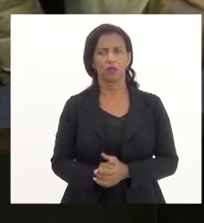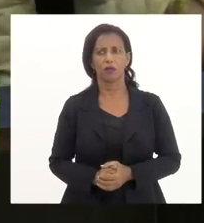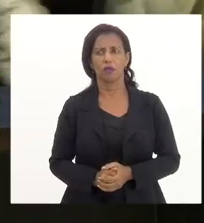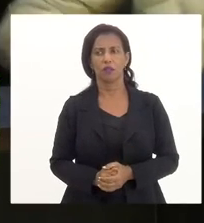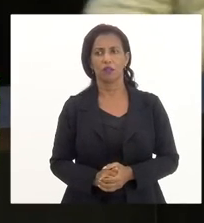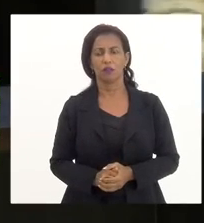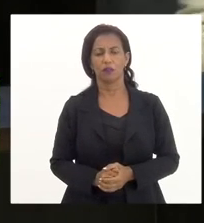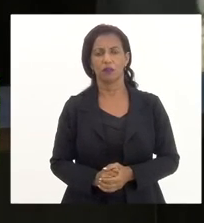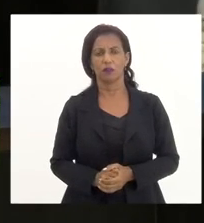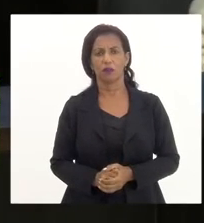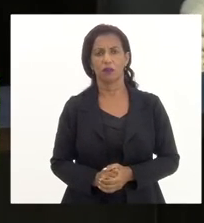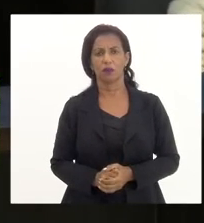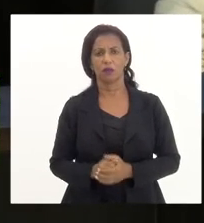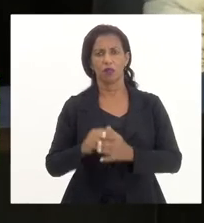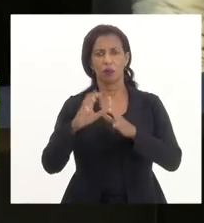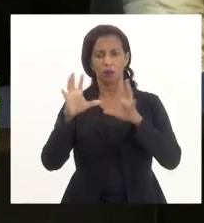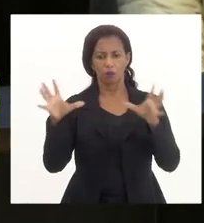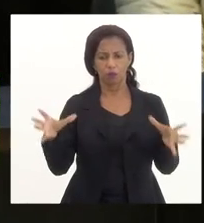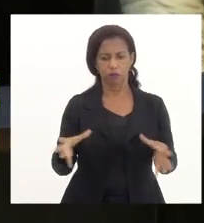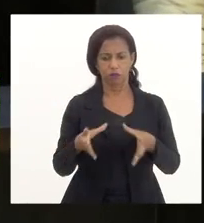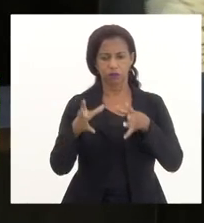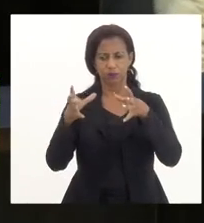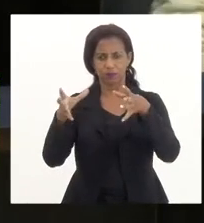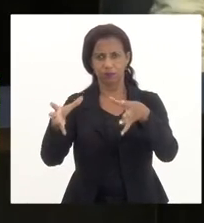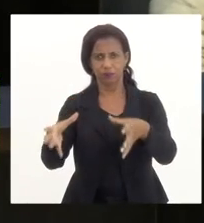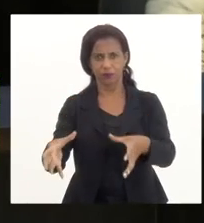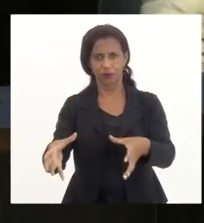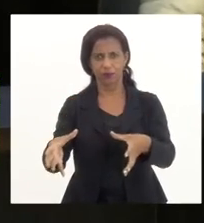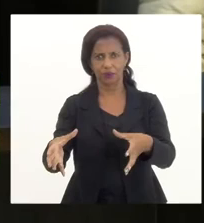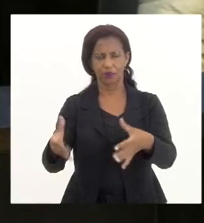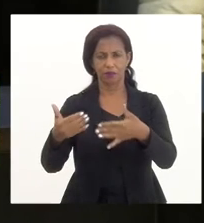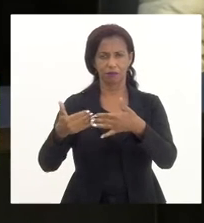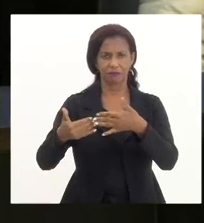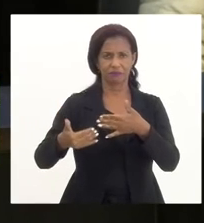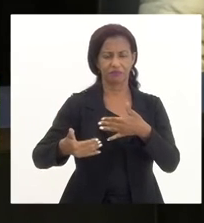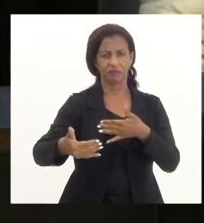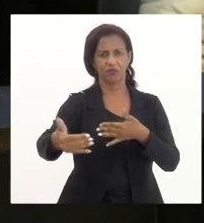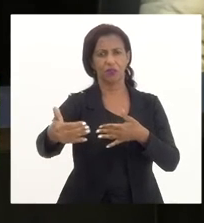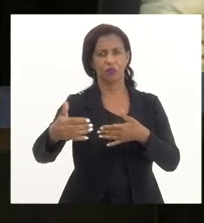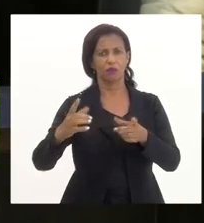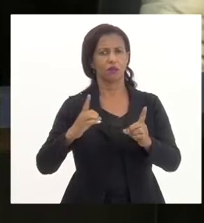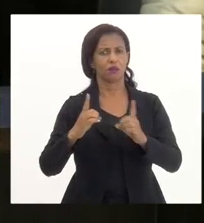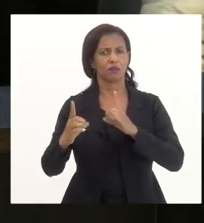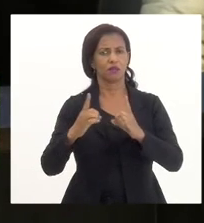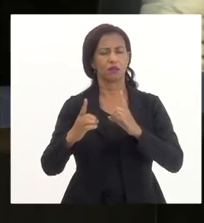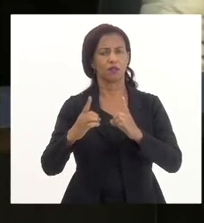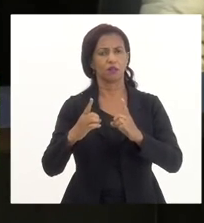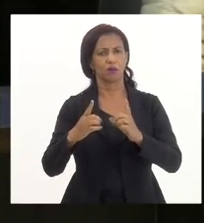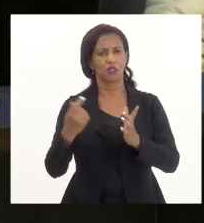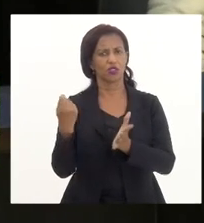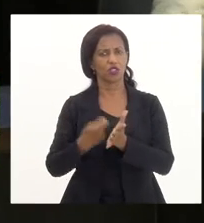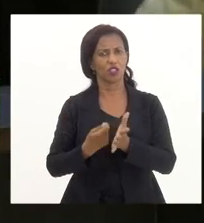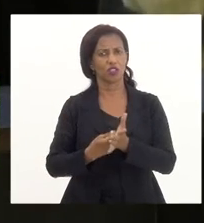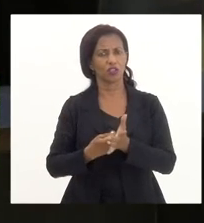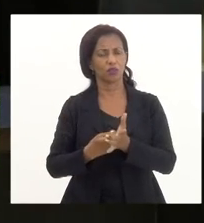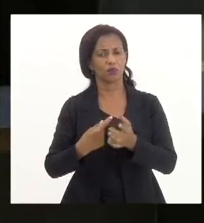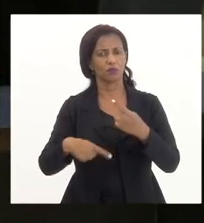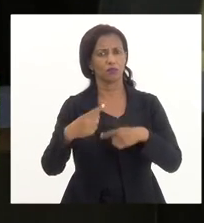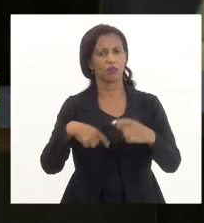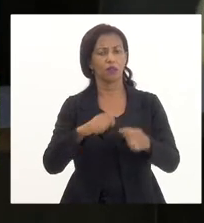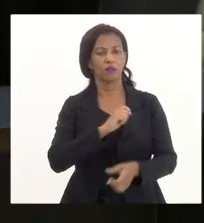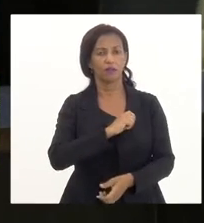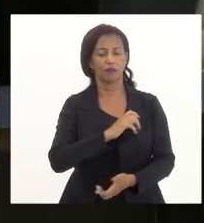botar uma manada na sala e ao longo desses debates da Adesão regime de recuperação fiscal